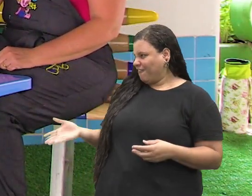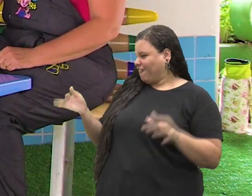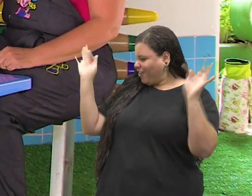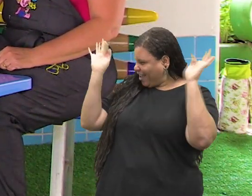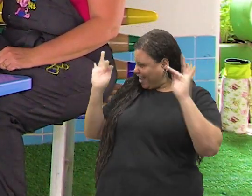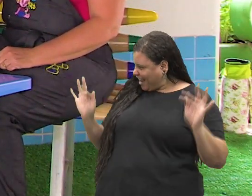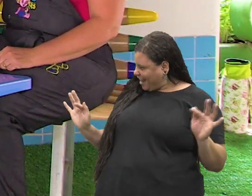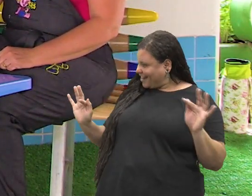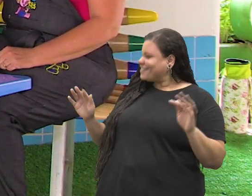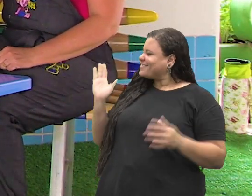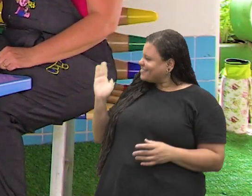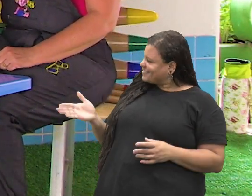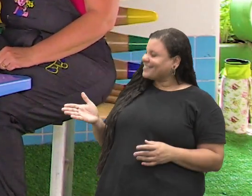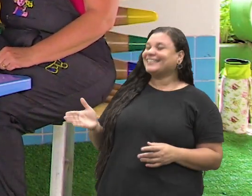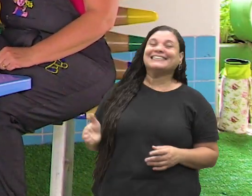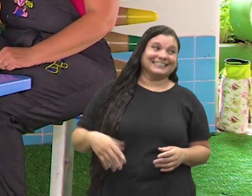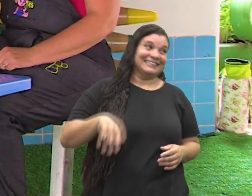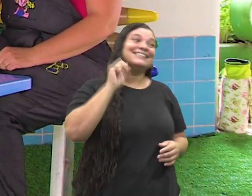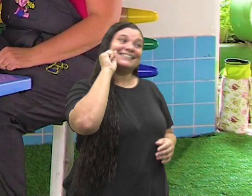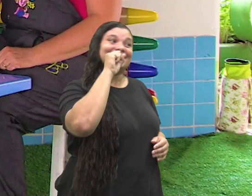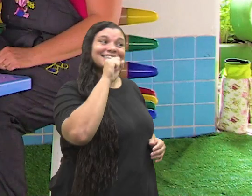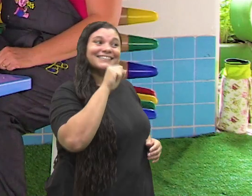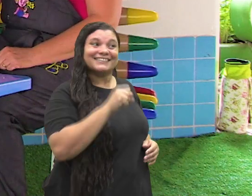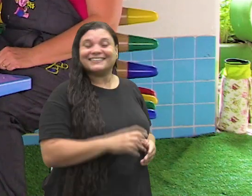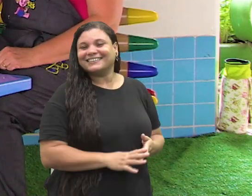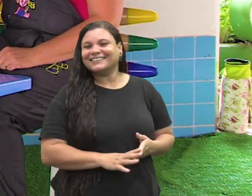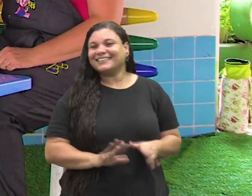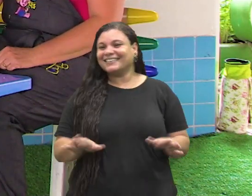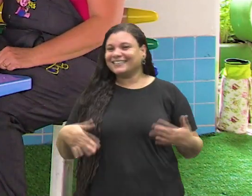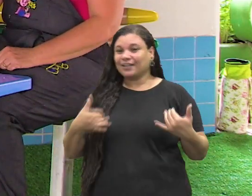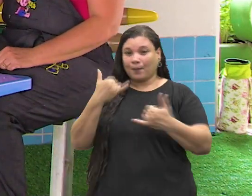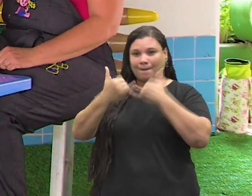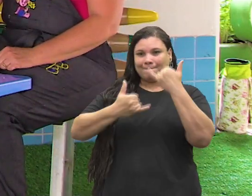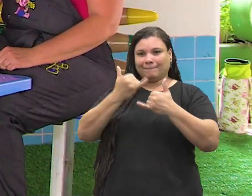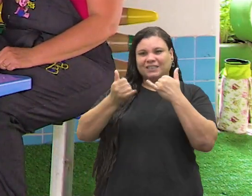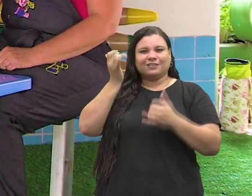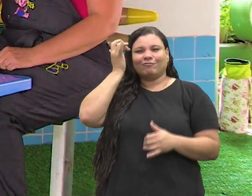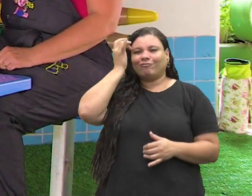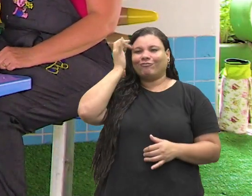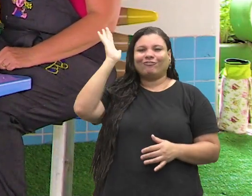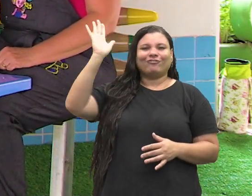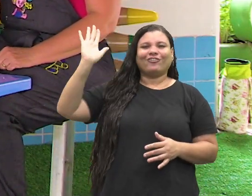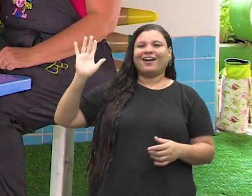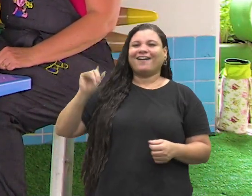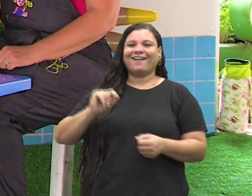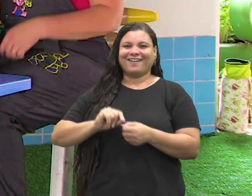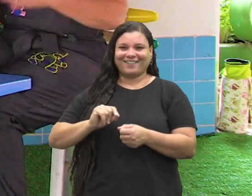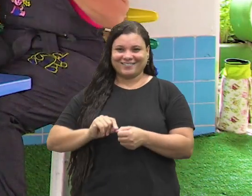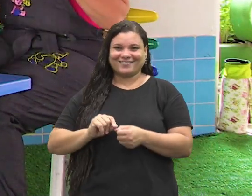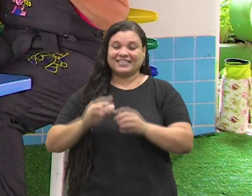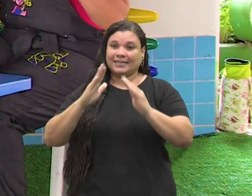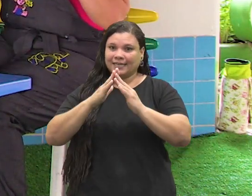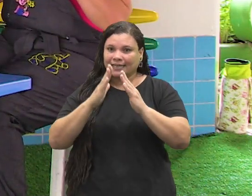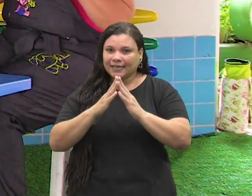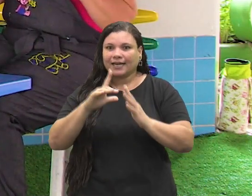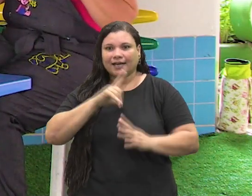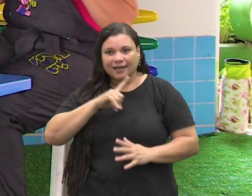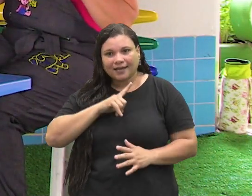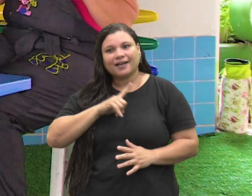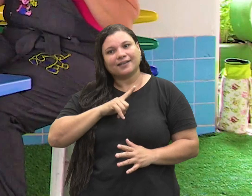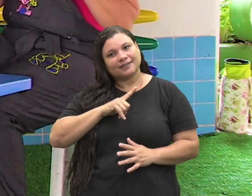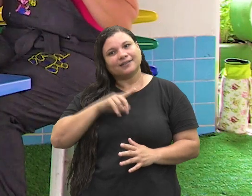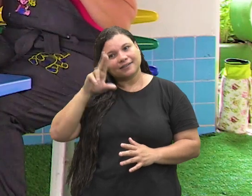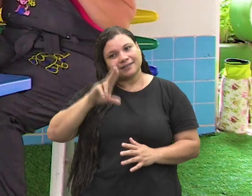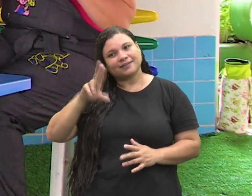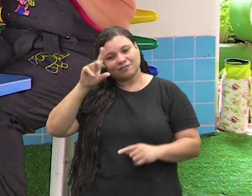coisas fáceis de fazer? Muito. Muito. Com materiais simples que vocês têm aí na casa de vocês. Tô ansiosa pra saber o que,